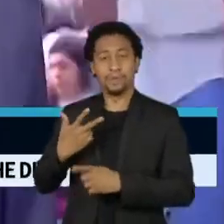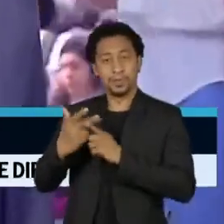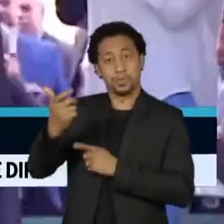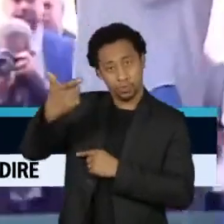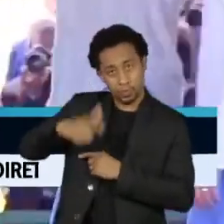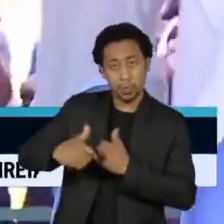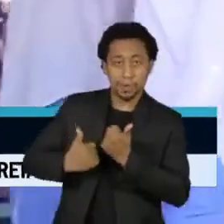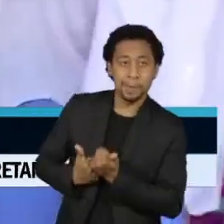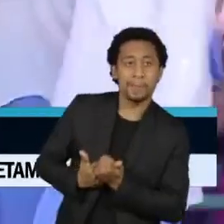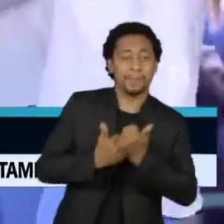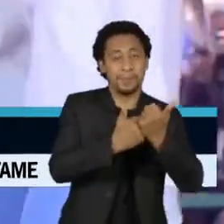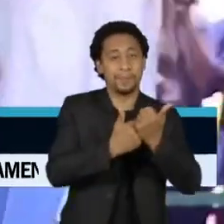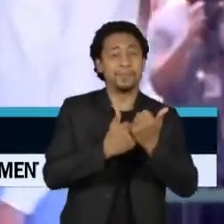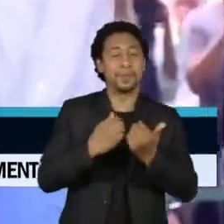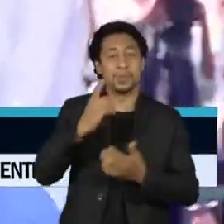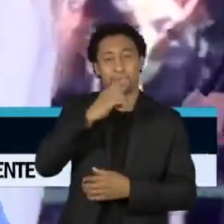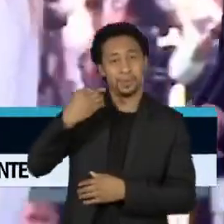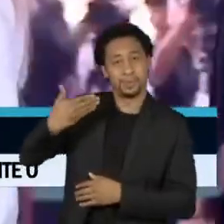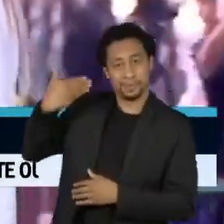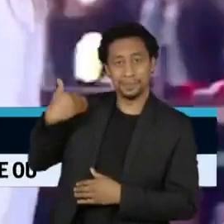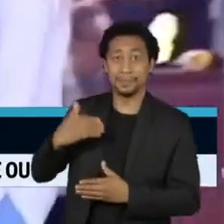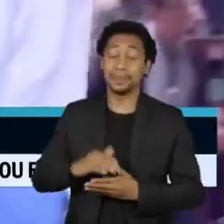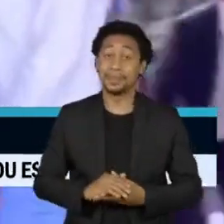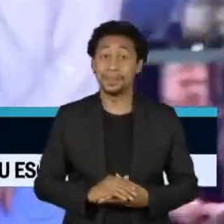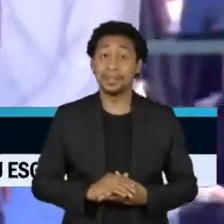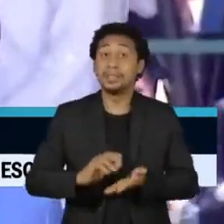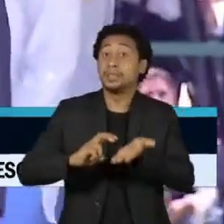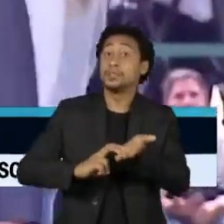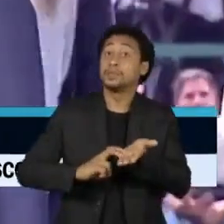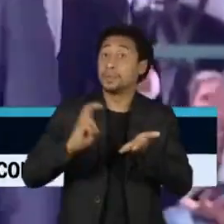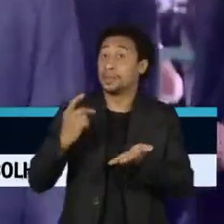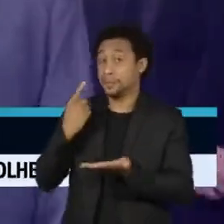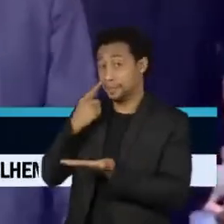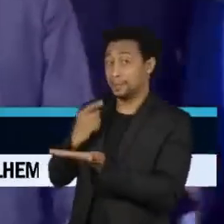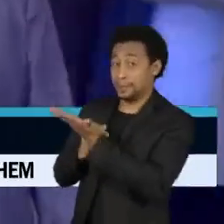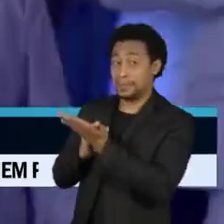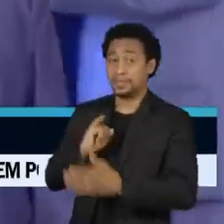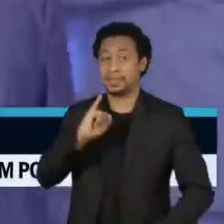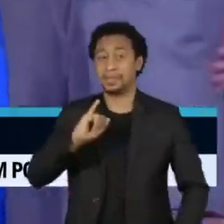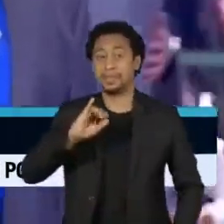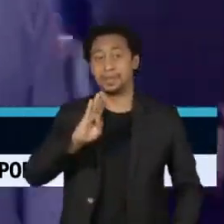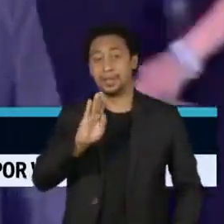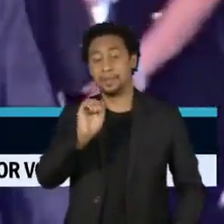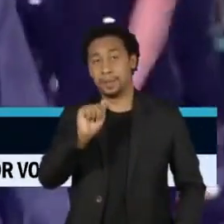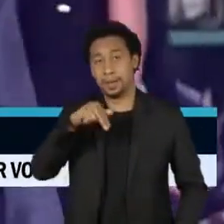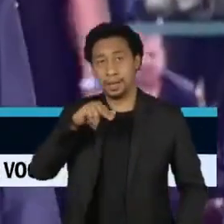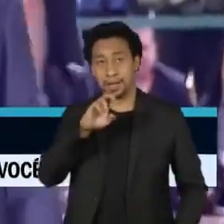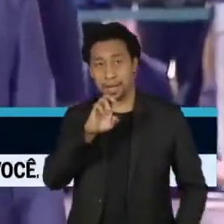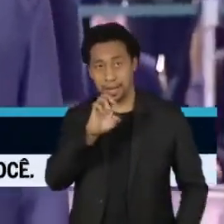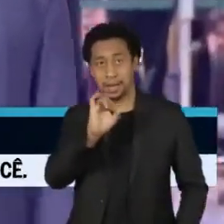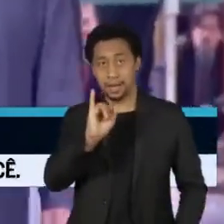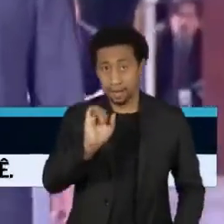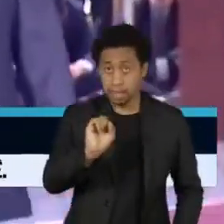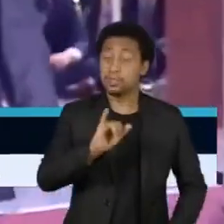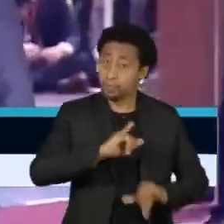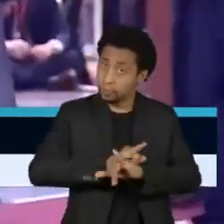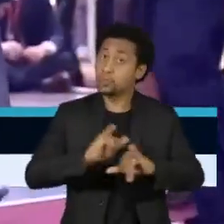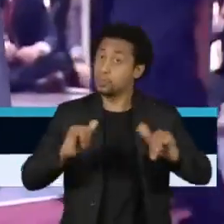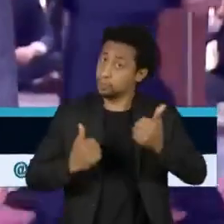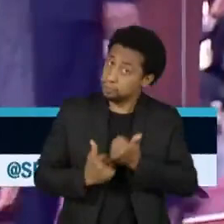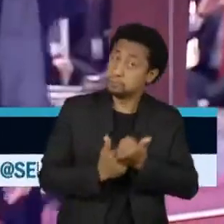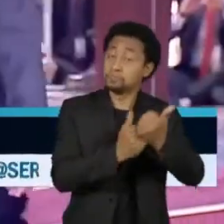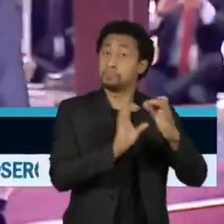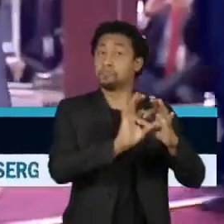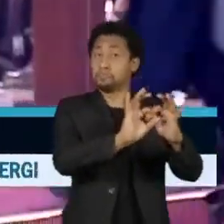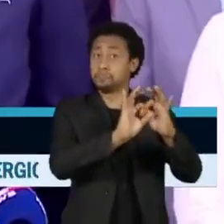domingo. Pela manhã, no Palácio da Alvorada, Ibanez Rocha, do Distrito Federal, destacou a parceria de sua gestão com o governo